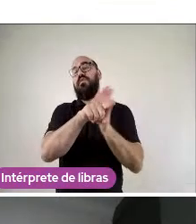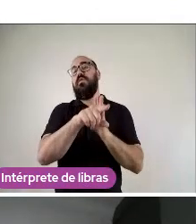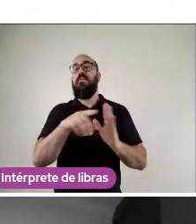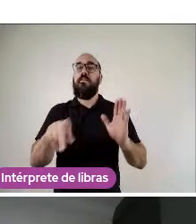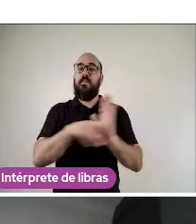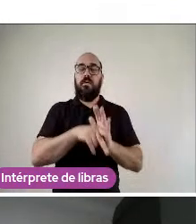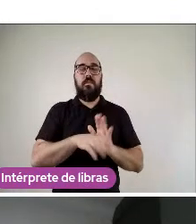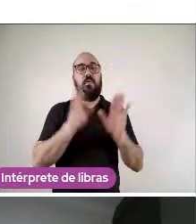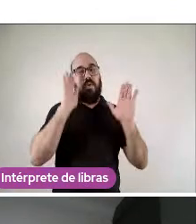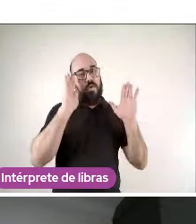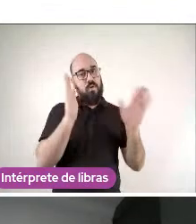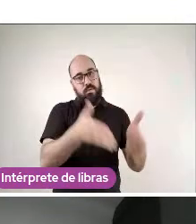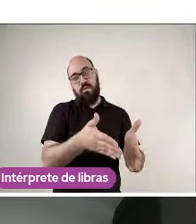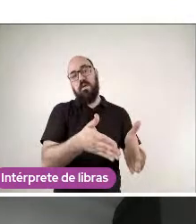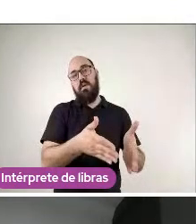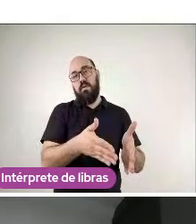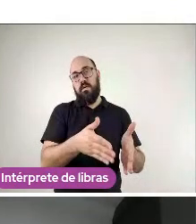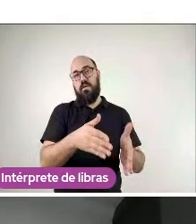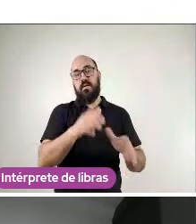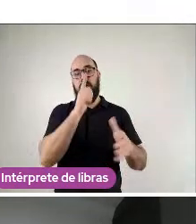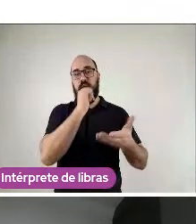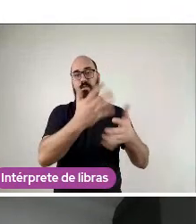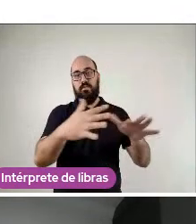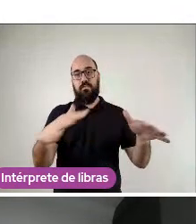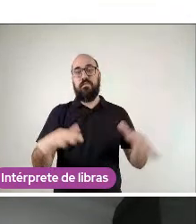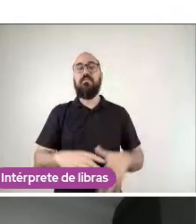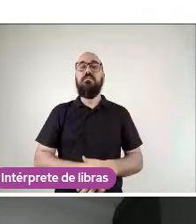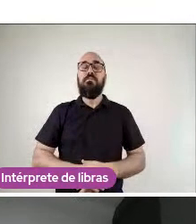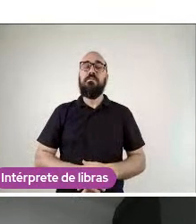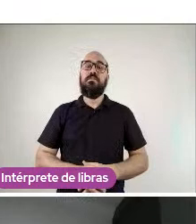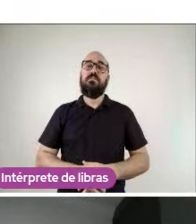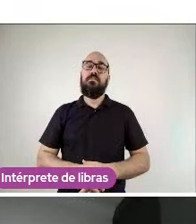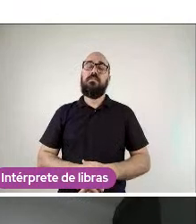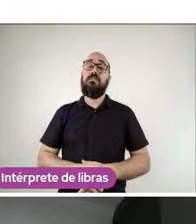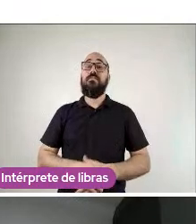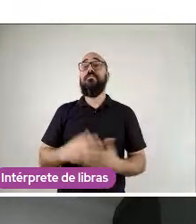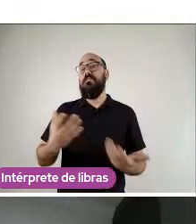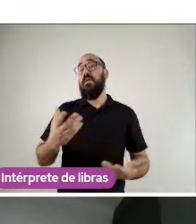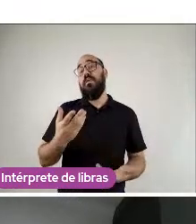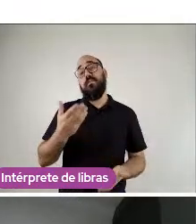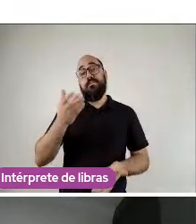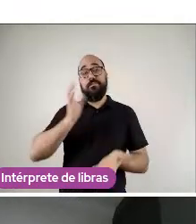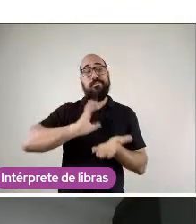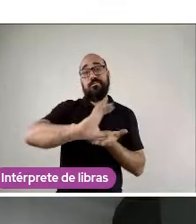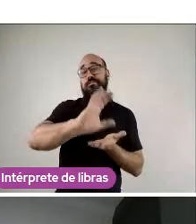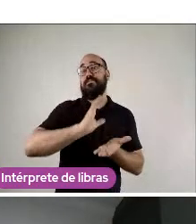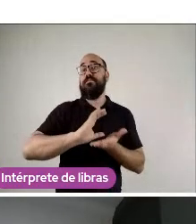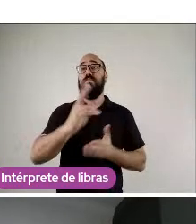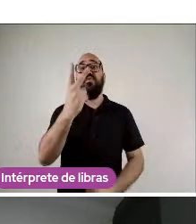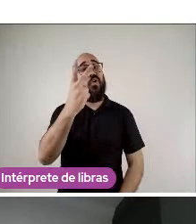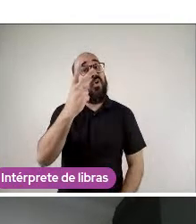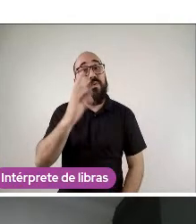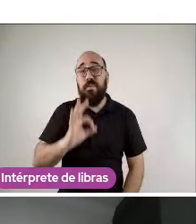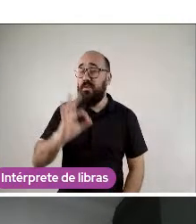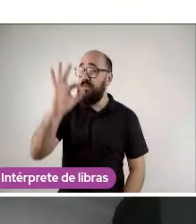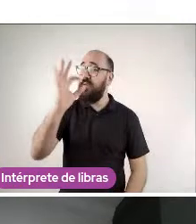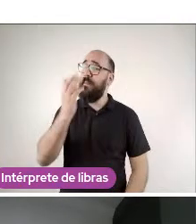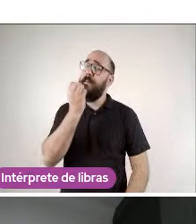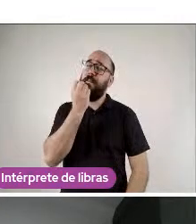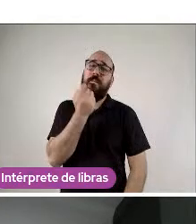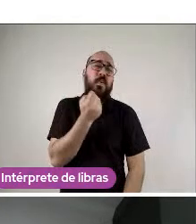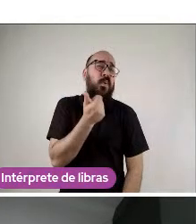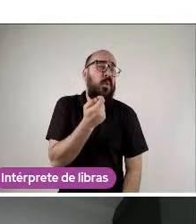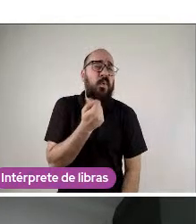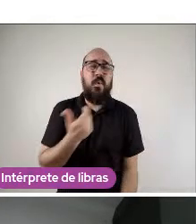oceânica. Então, esse é um valor ínfimo e pouco significativo se compararmos a contribuição do oceano